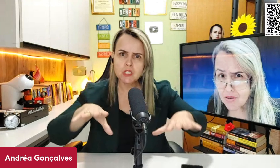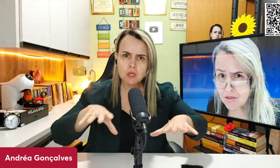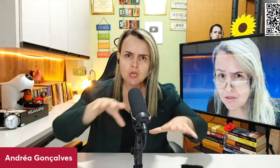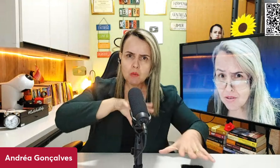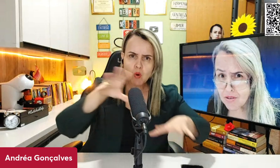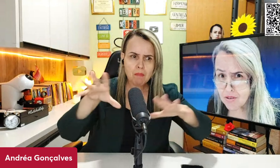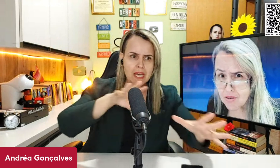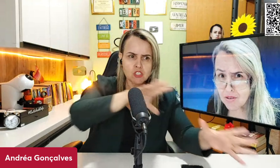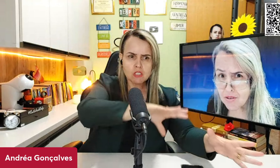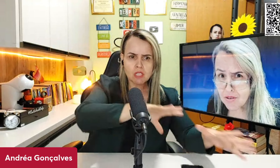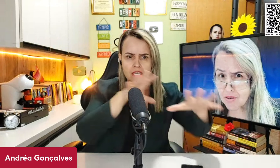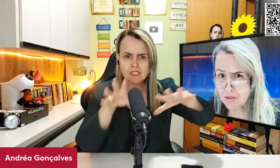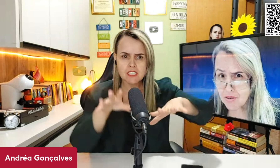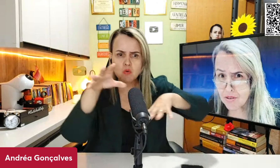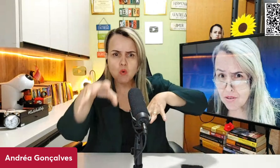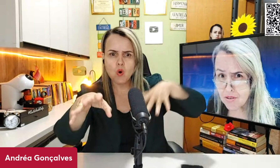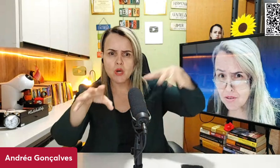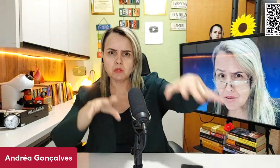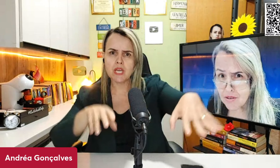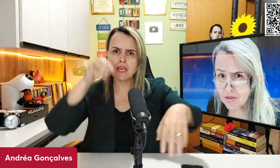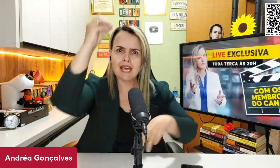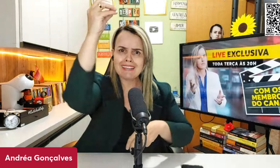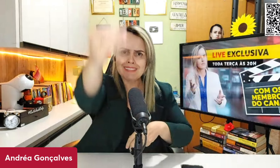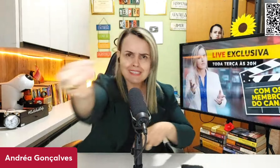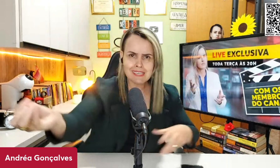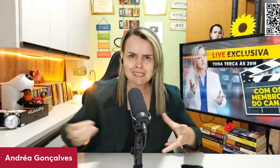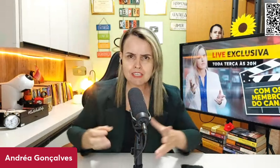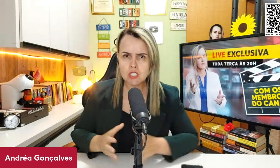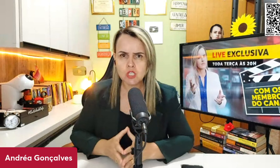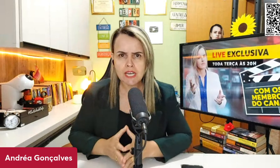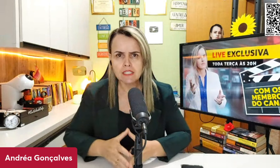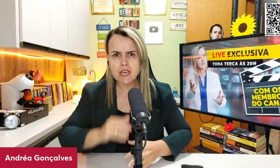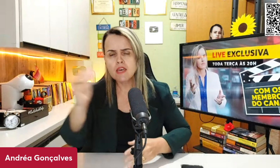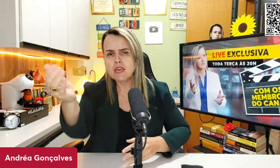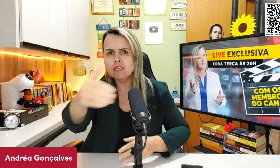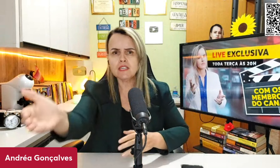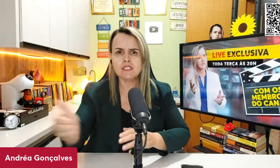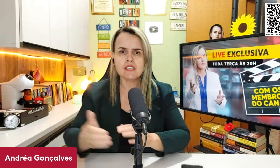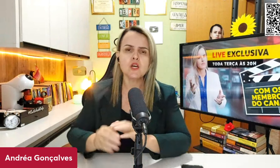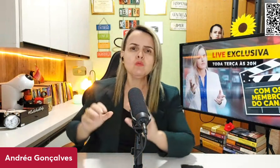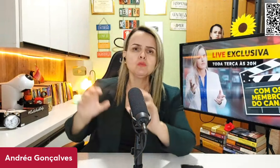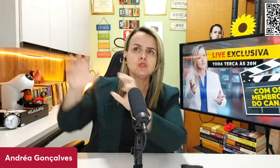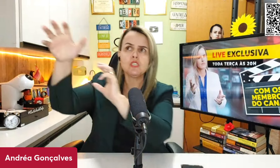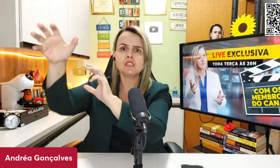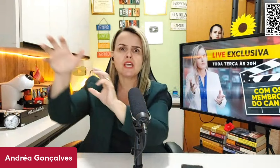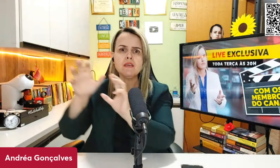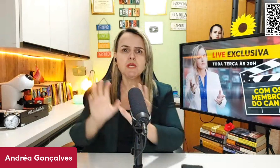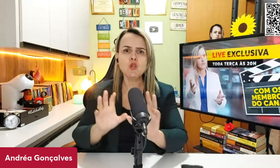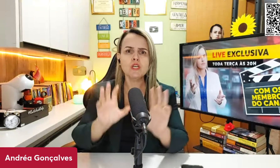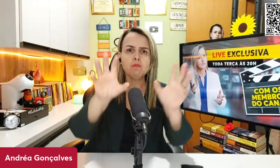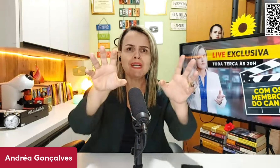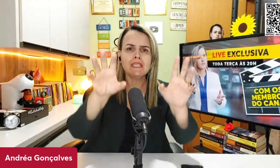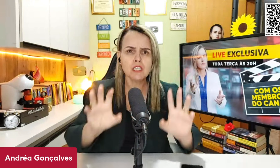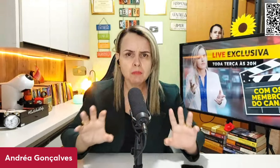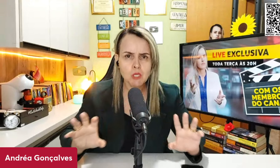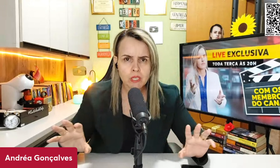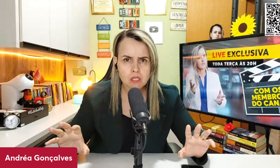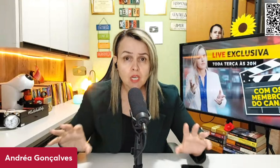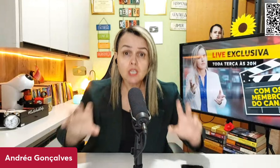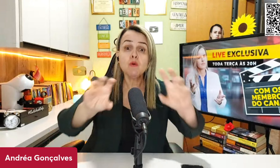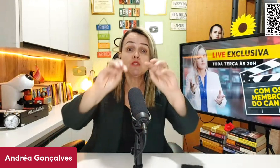diminuindo uma base de 3 5 8 10 até 17 anos de cadeia e indenização de 100 milhões para